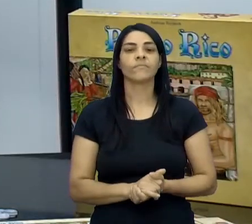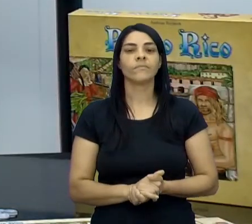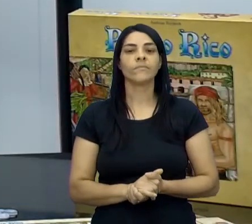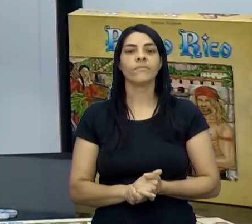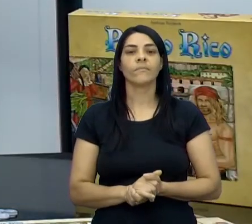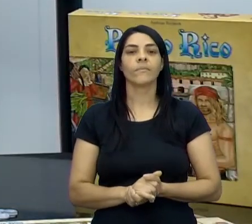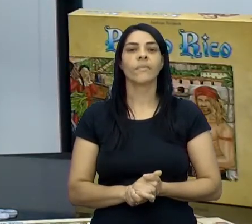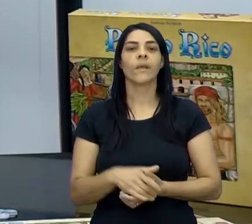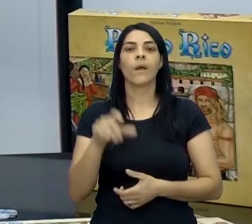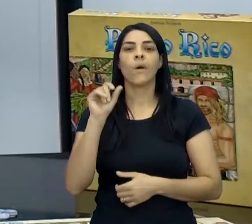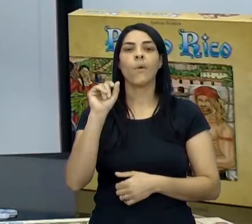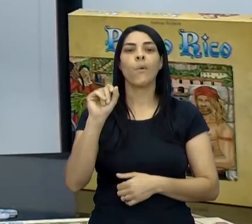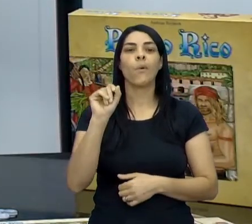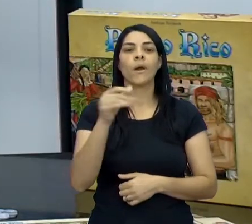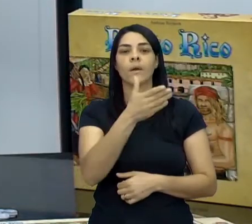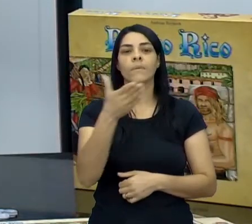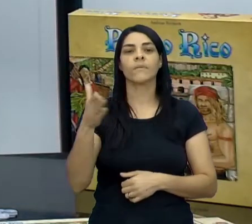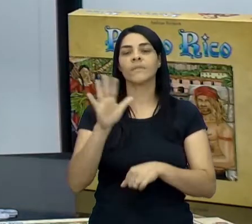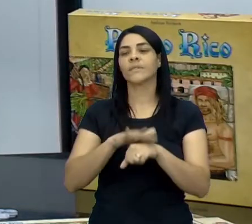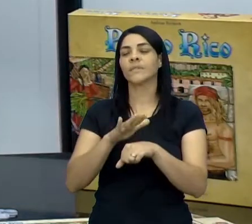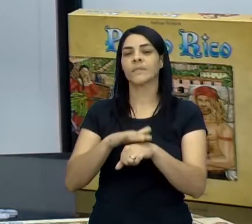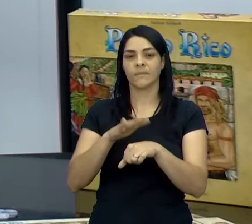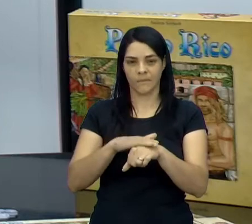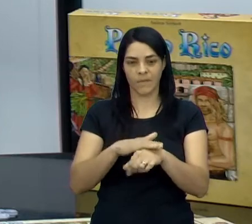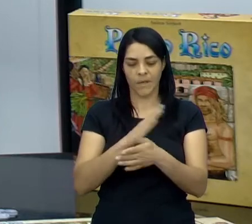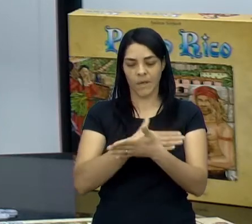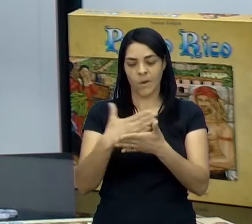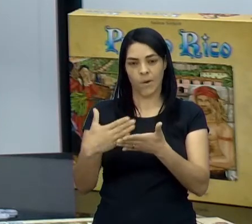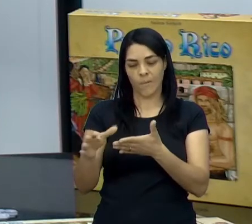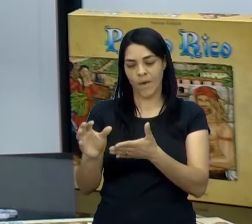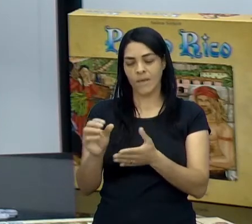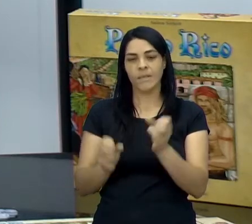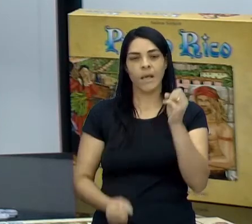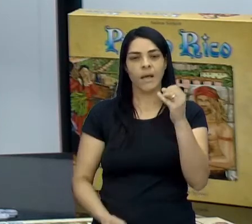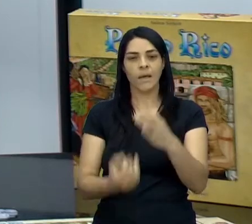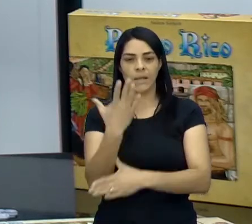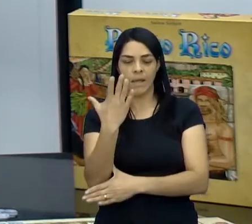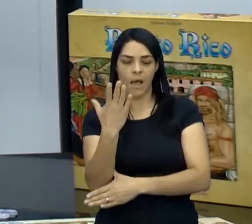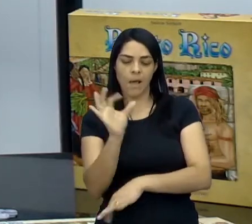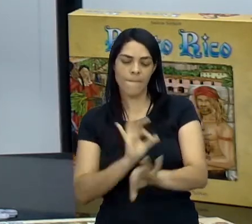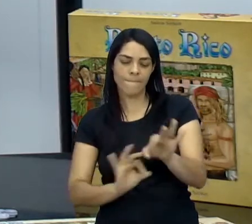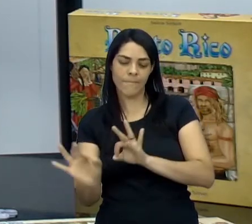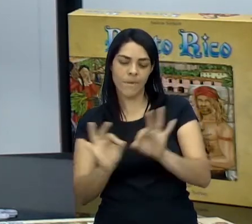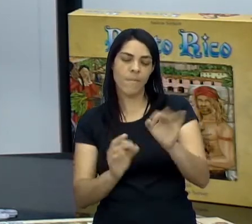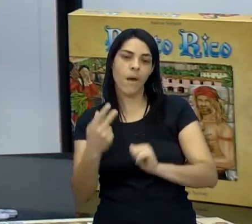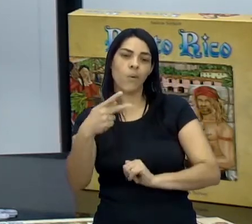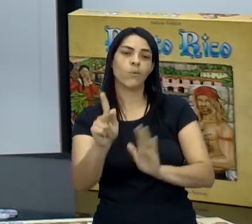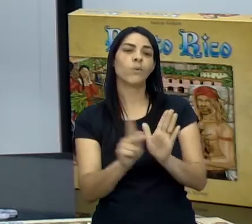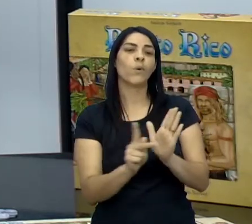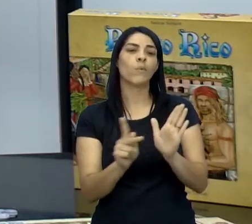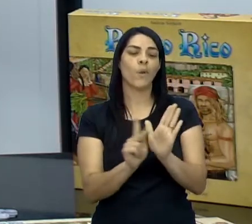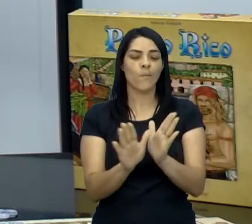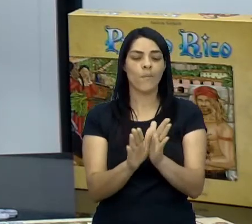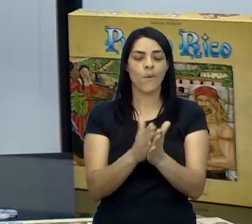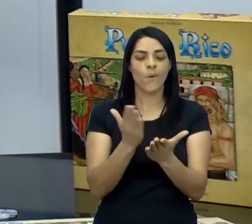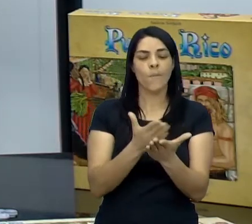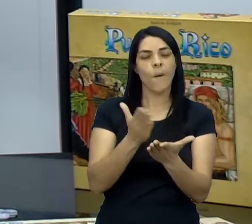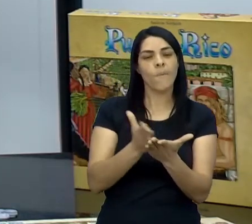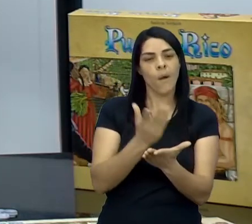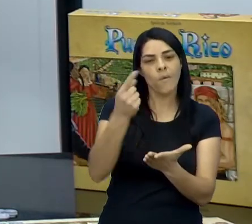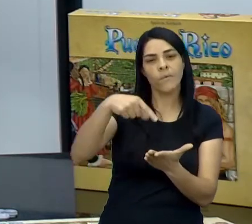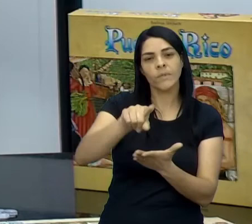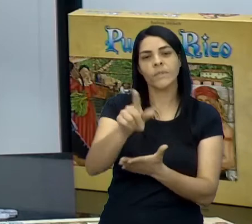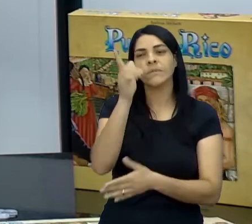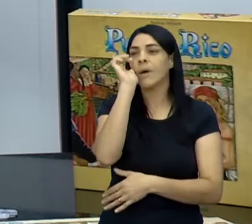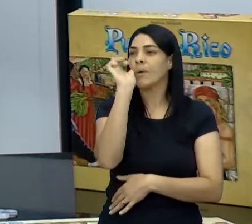Então, o que é para você fazer? Meu irmão, comece a escrita do seu manual. É extremamente importante, você vai conseguir perceber quais são